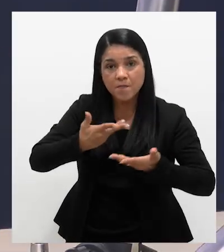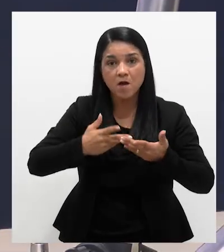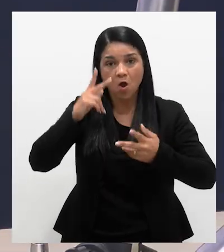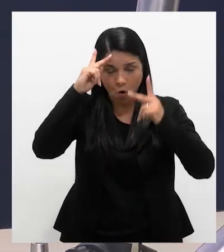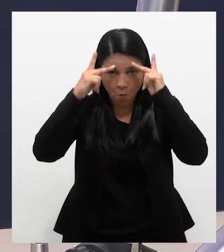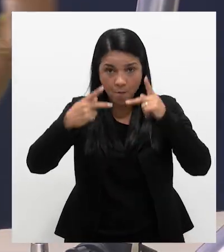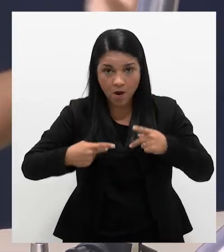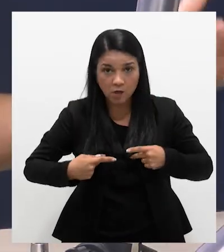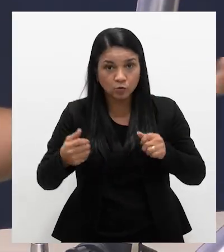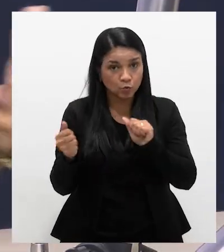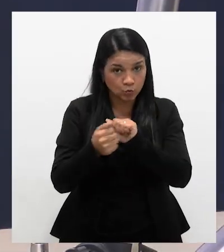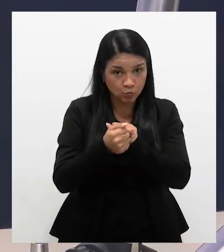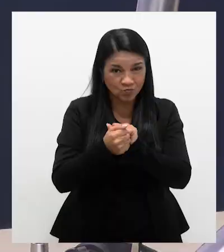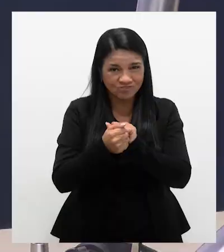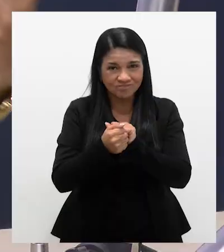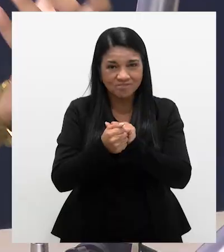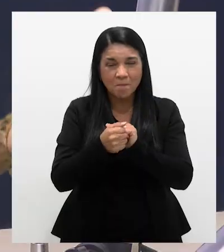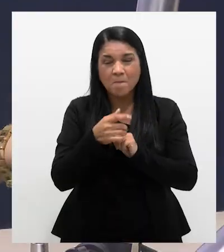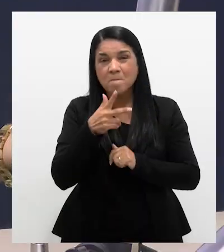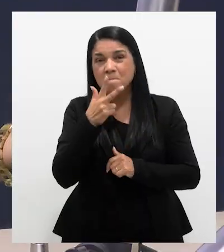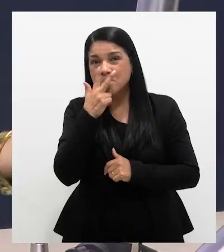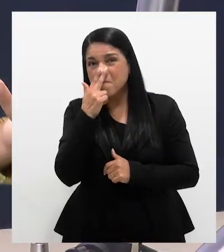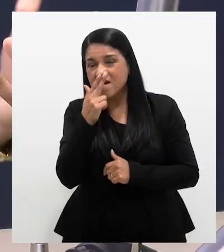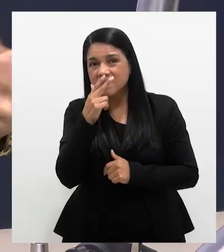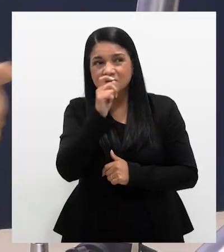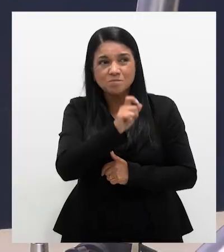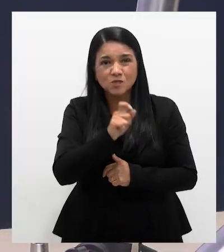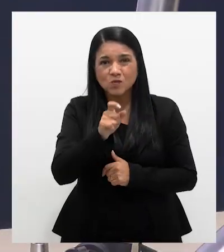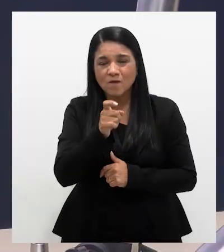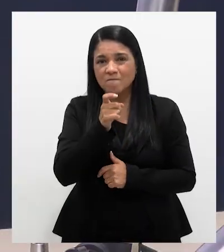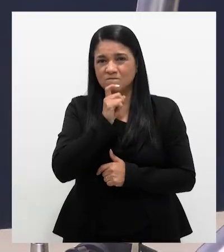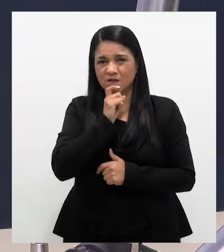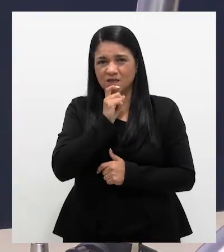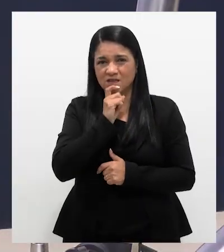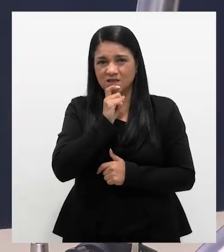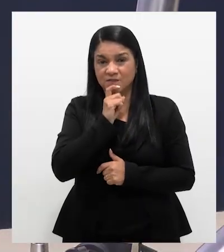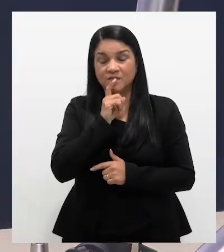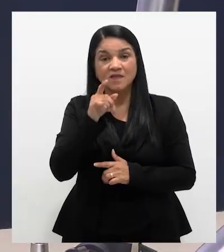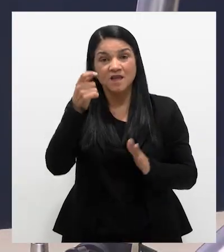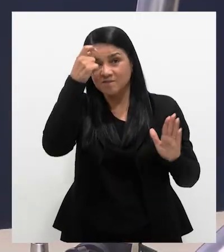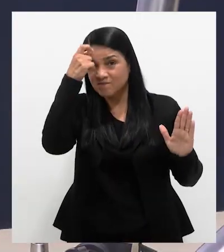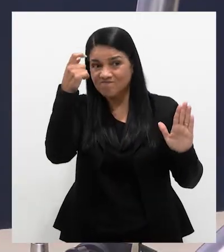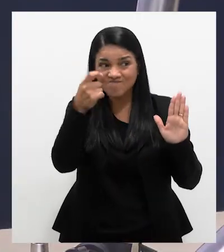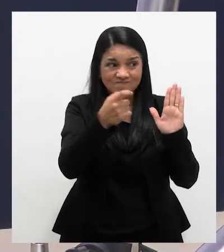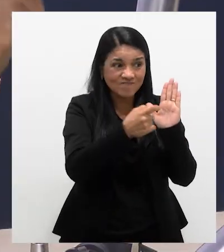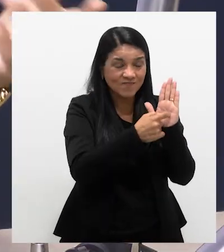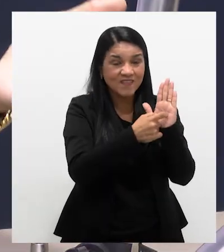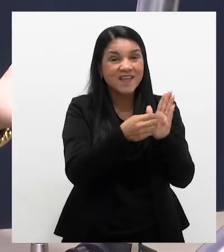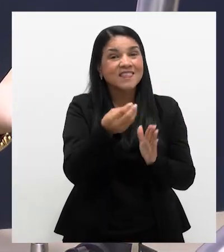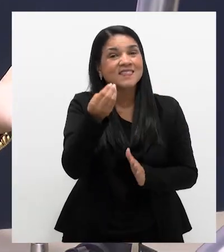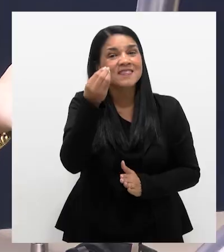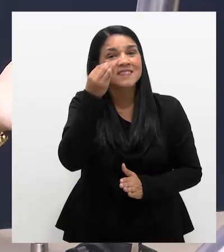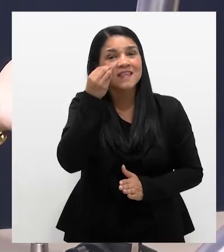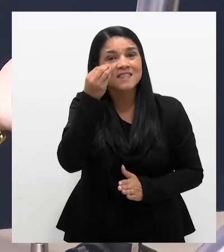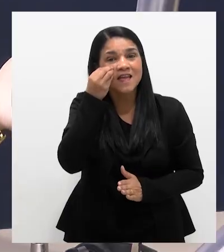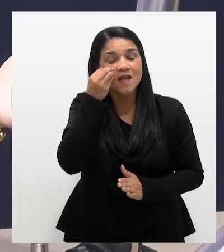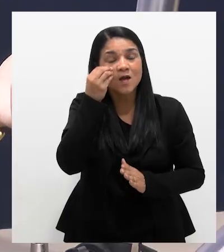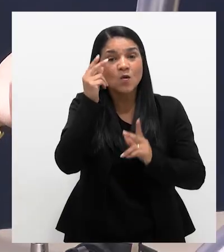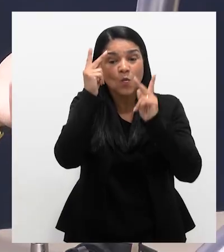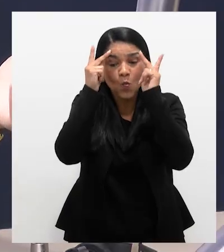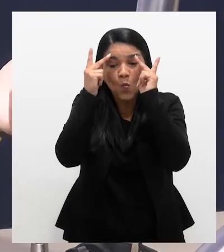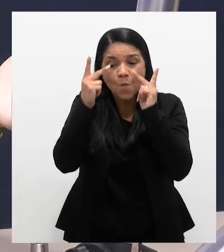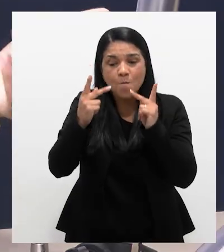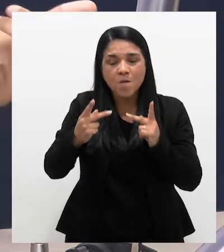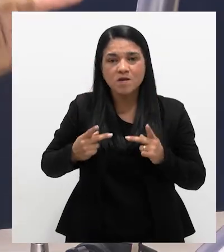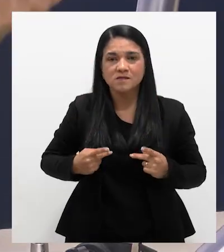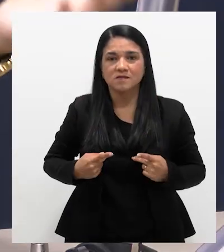das pessoas tornam elas um pouco mais frias. Então, a inteligência artificial é uma tentativa de humanizar a tecnologia.